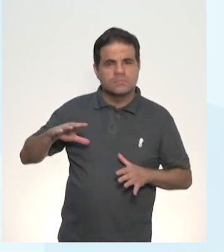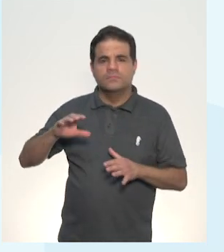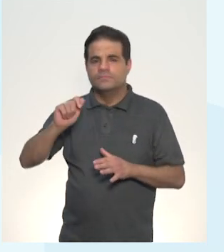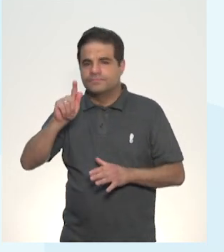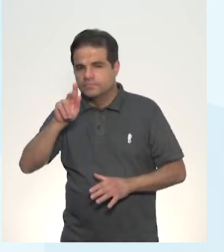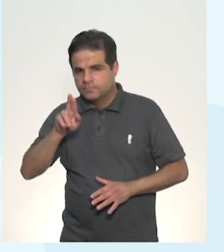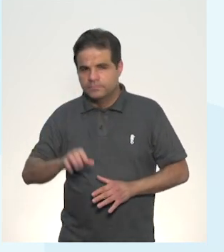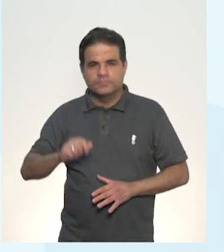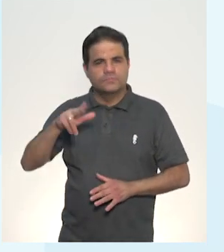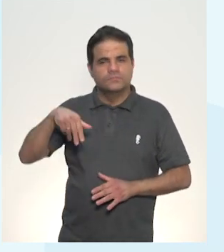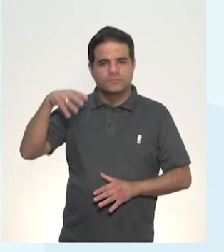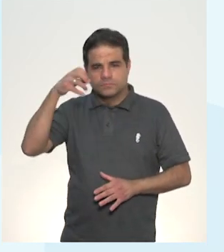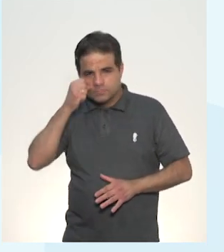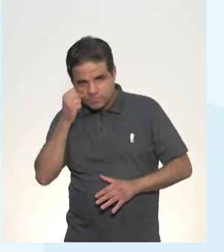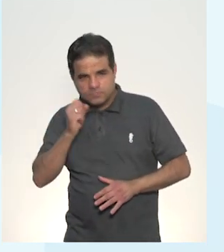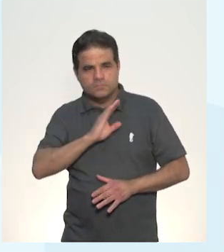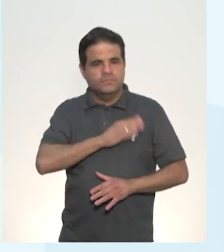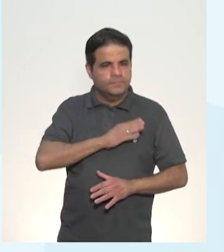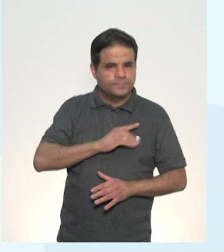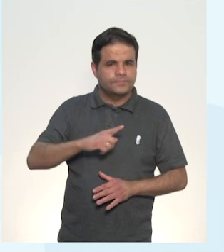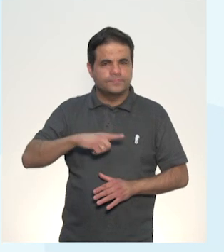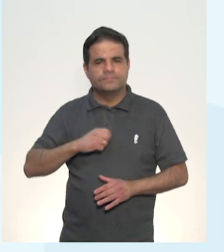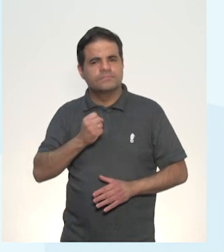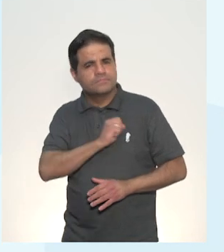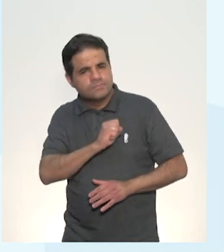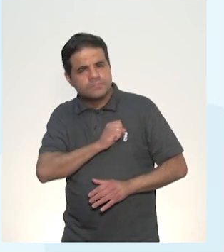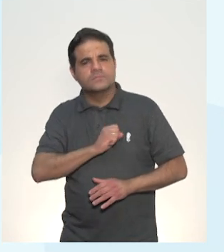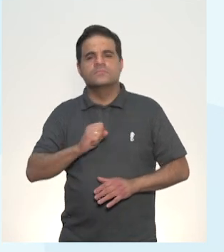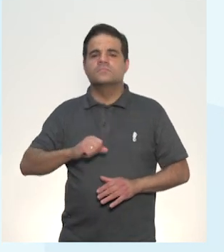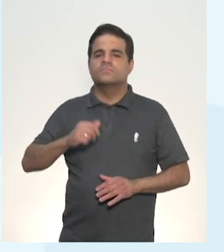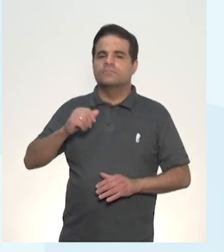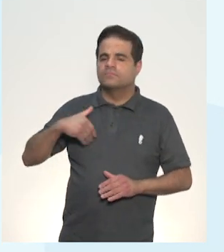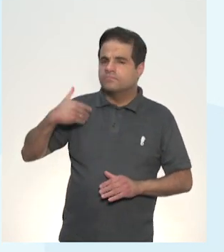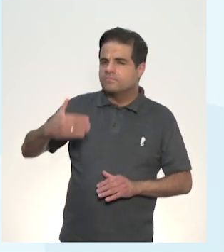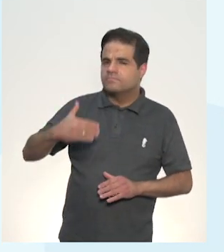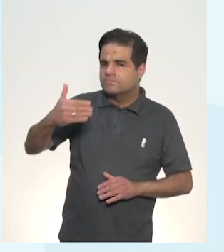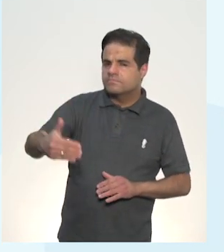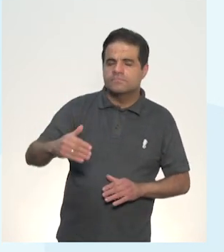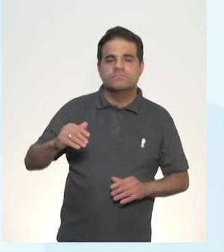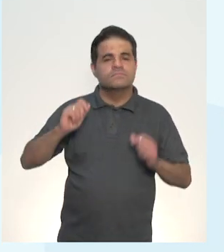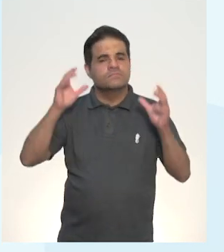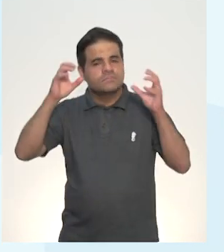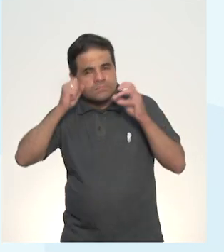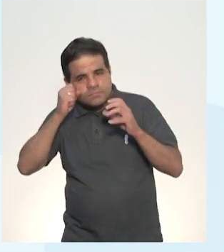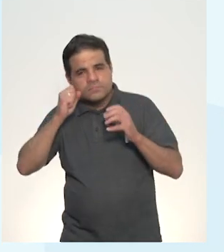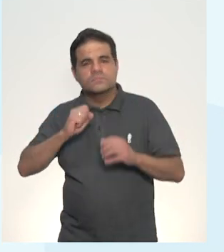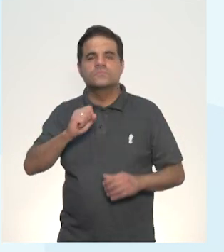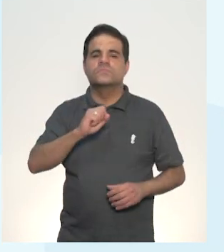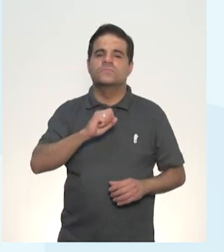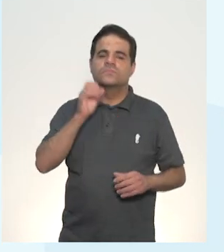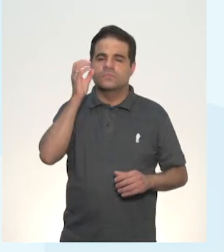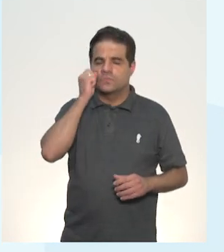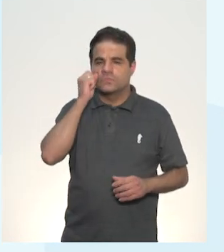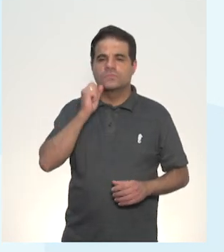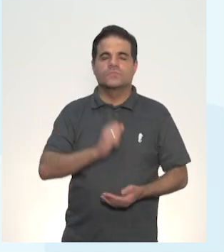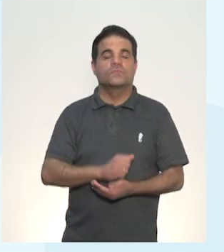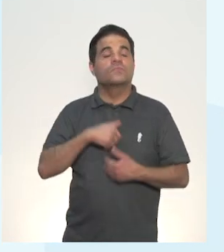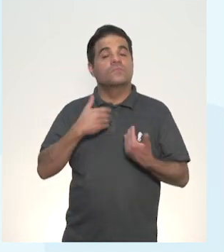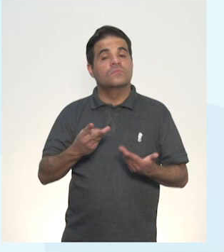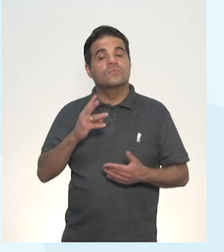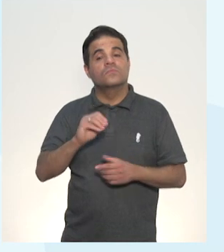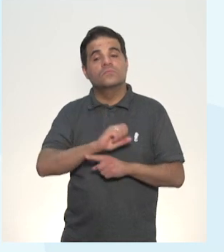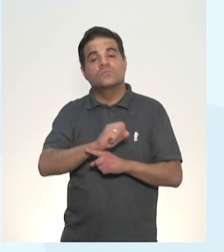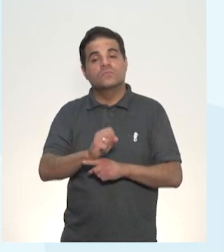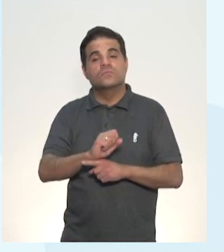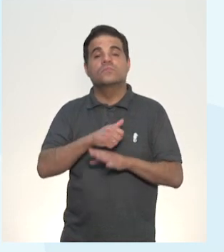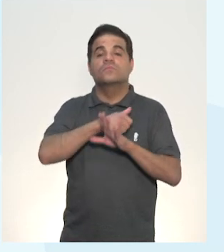agare, que nunca dorme, como um coração que tem que pulsar através da vigília e do sono. 30 segundos. Em qual a